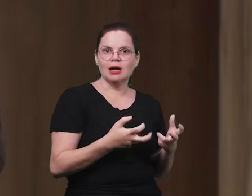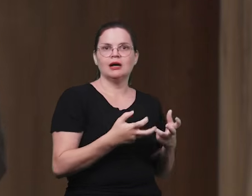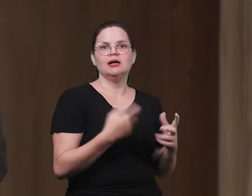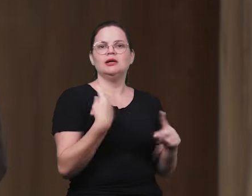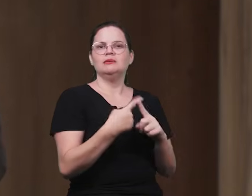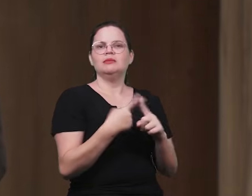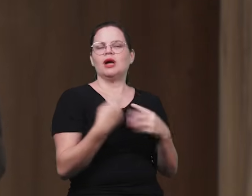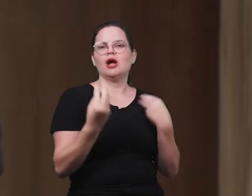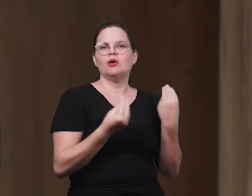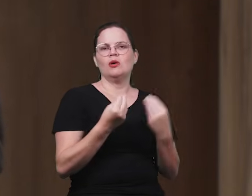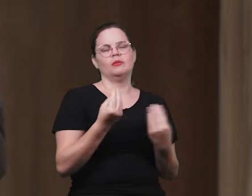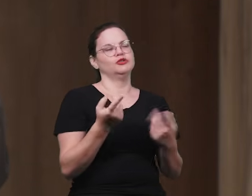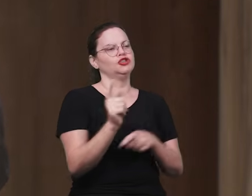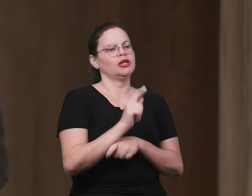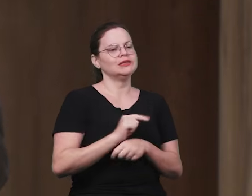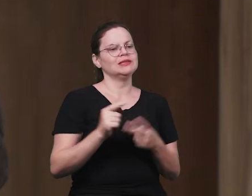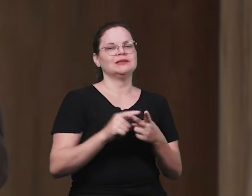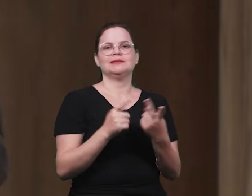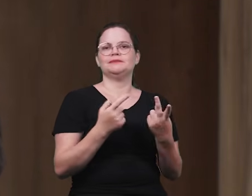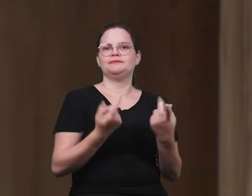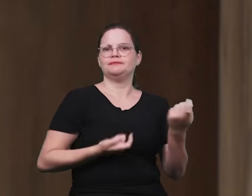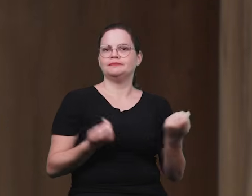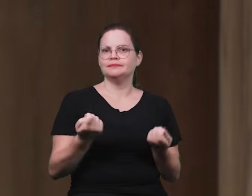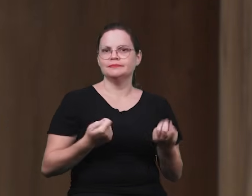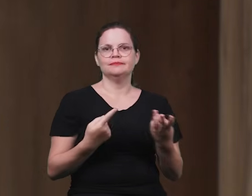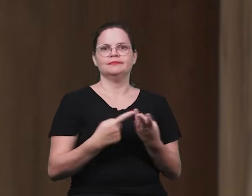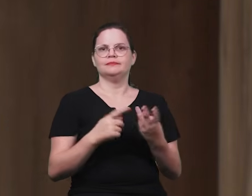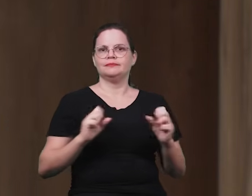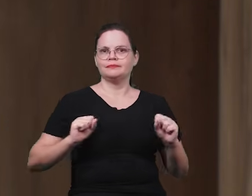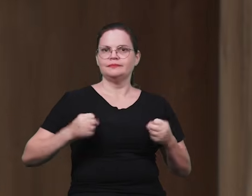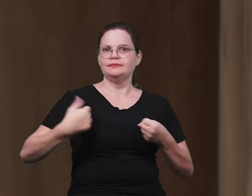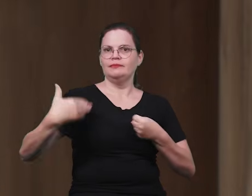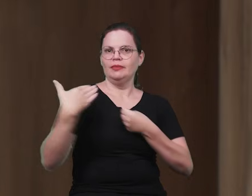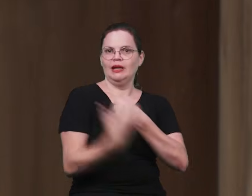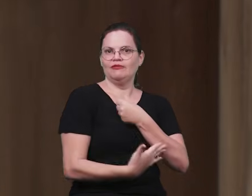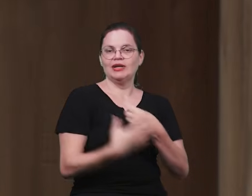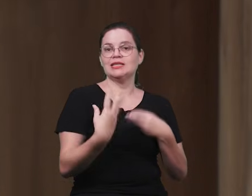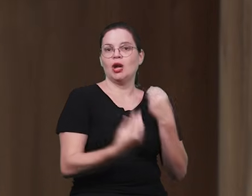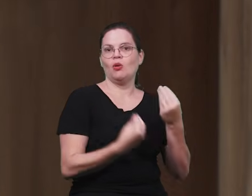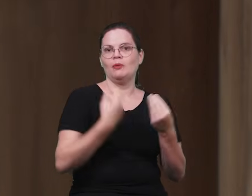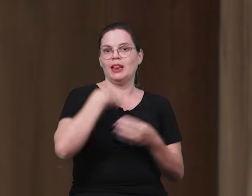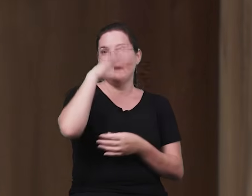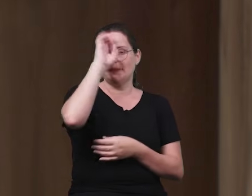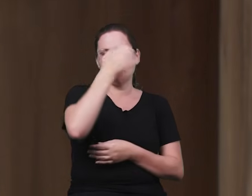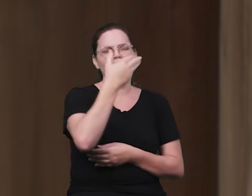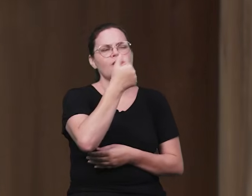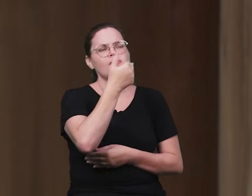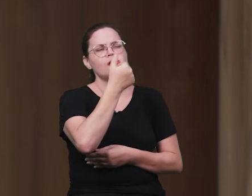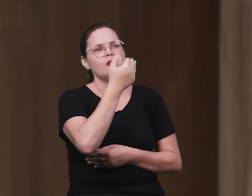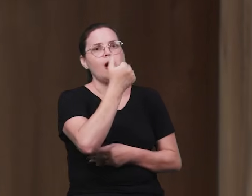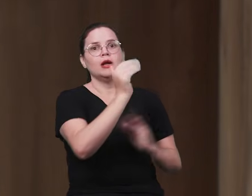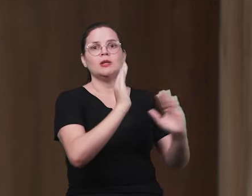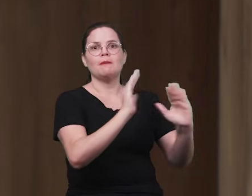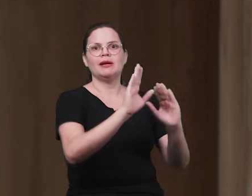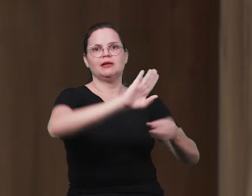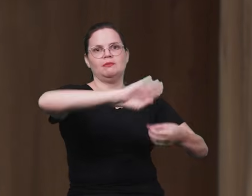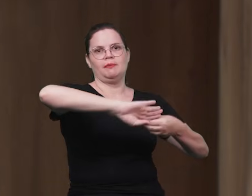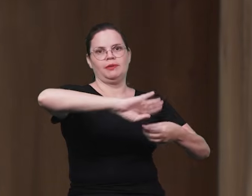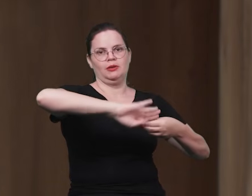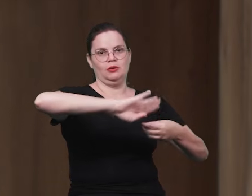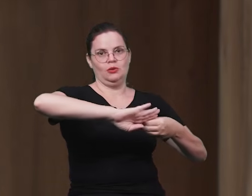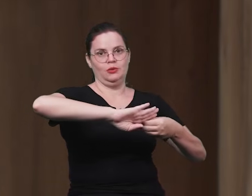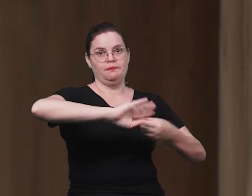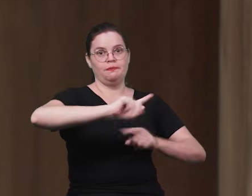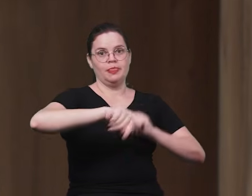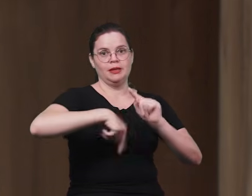gestão, o governo, as defesas. Ele herdou isso do Império Babilônico. Quando entra o governo